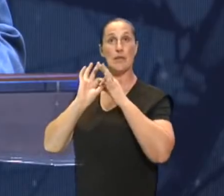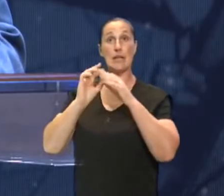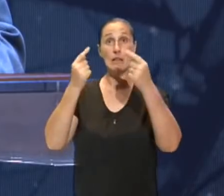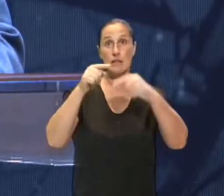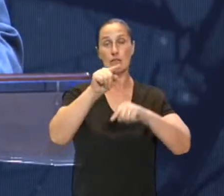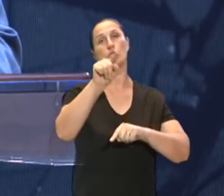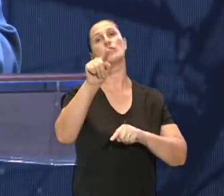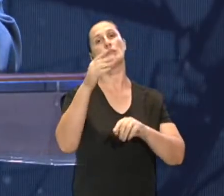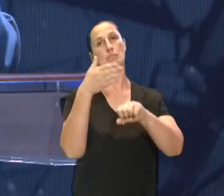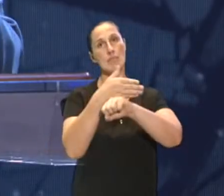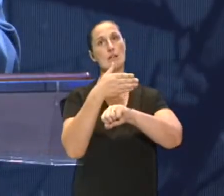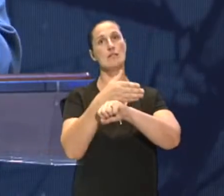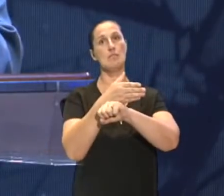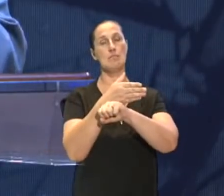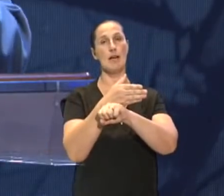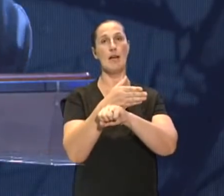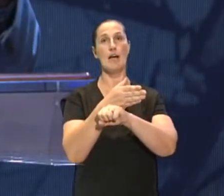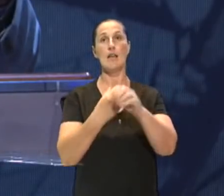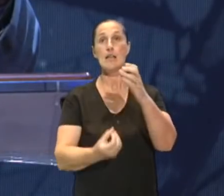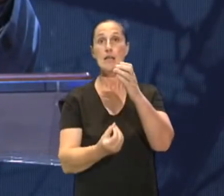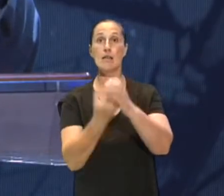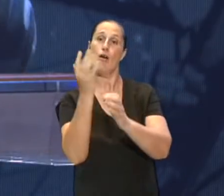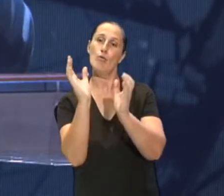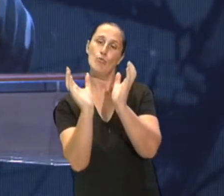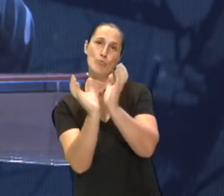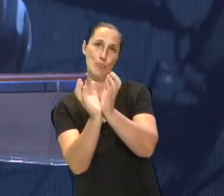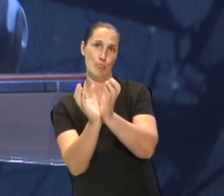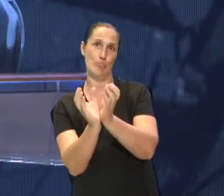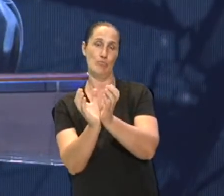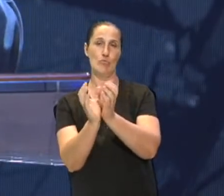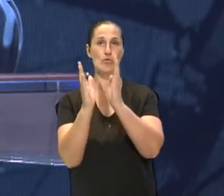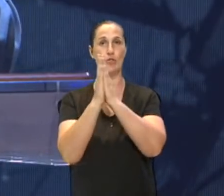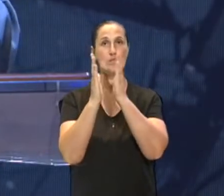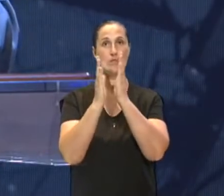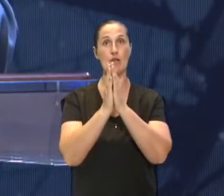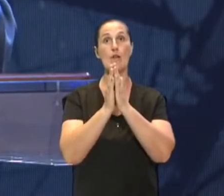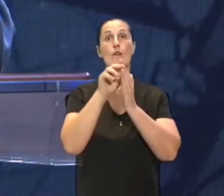oração. E você pode se inscrever em